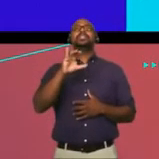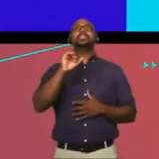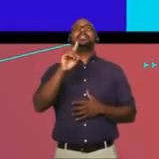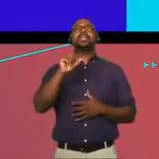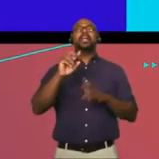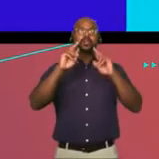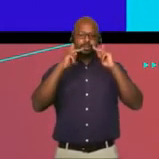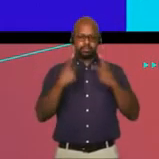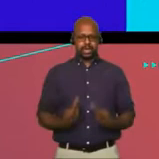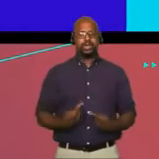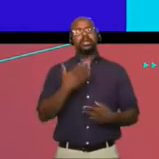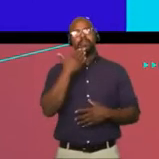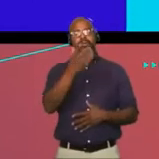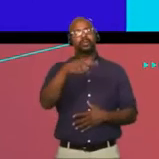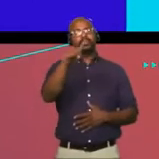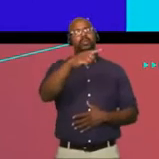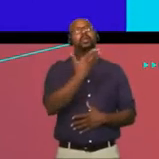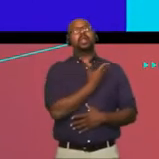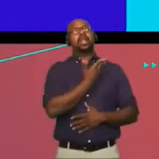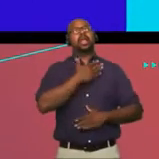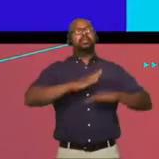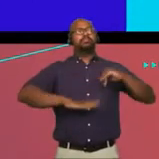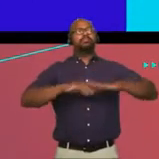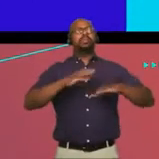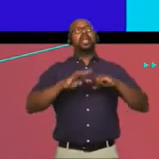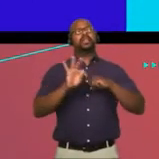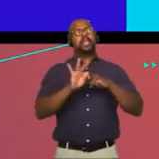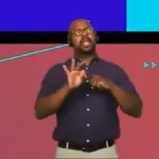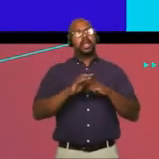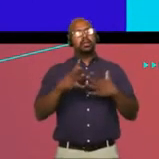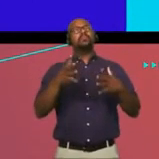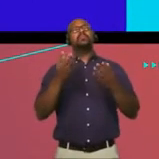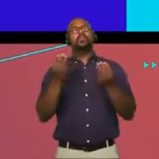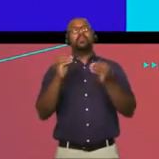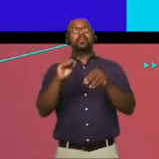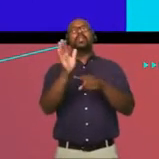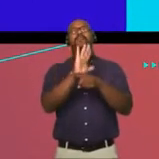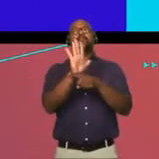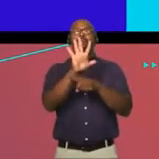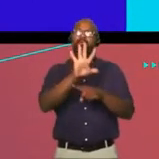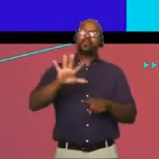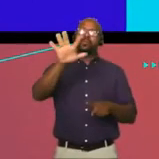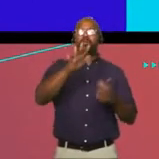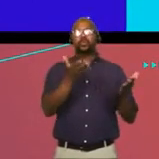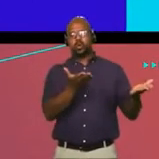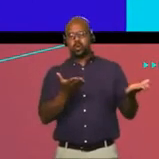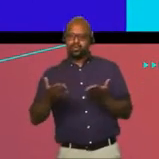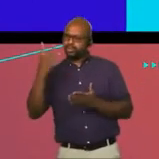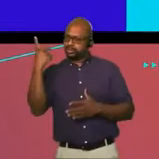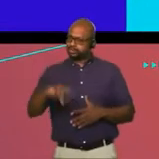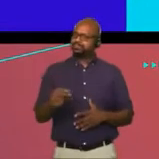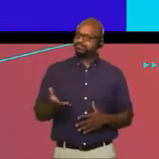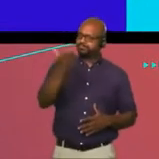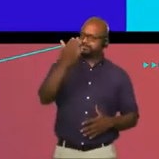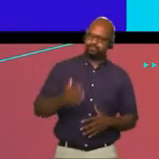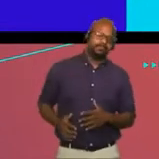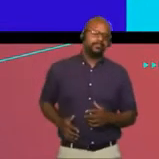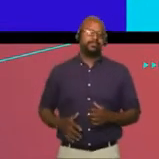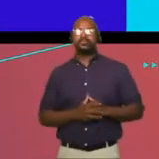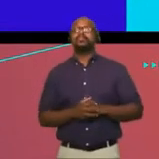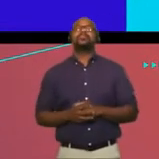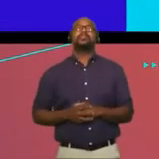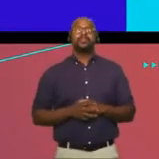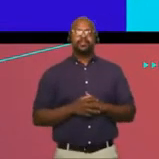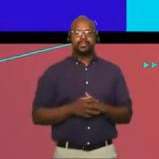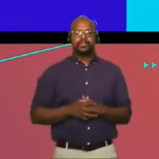e pedir para o nosso colega lá da técnica de rodar eu o filme que de convite para o pessoal por favor